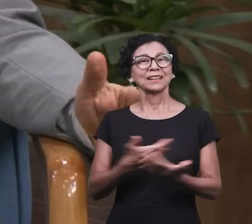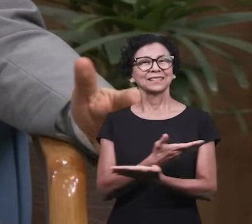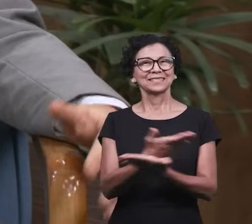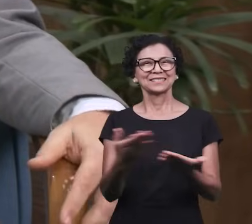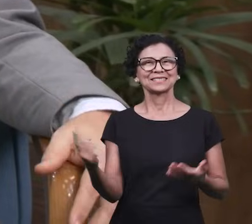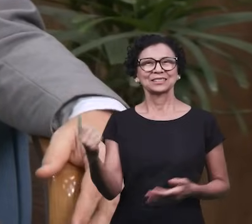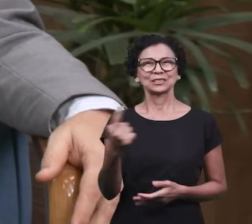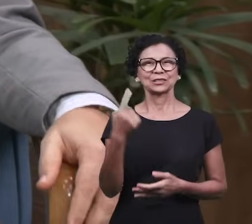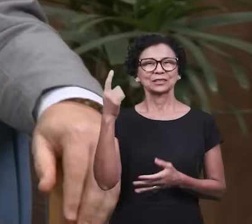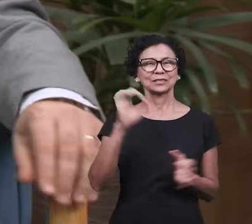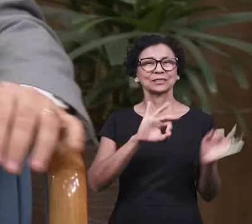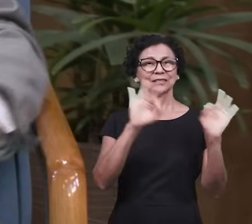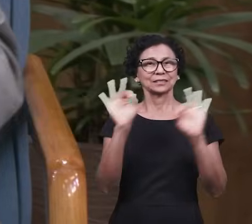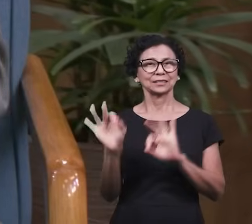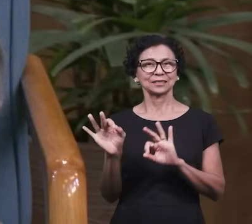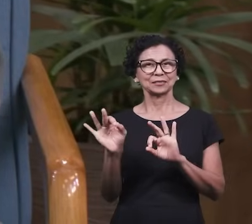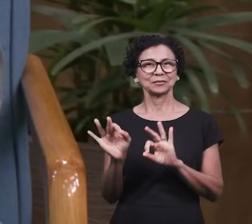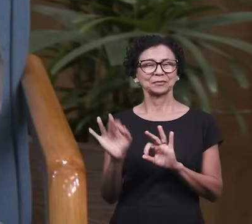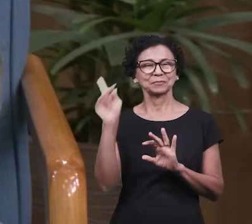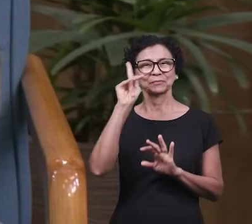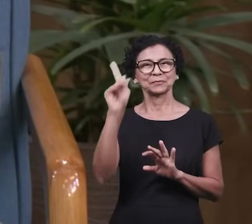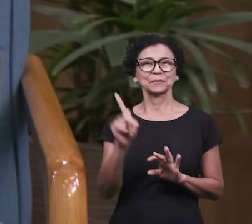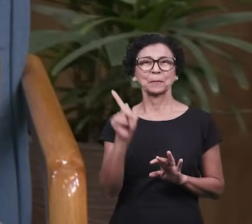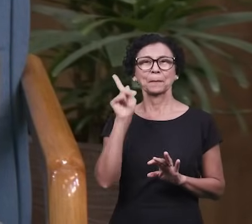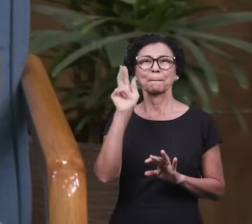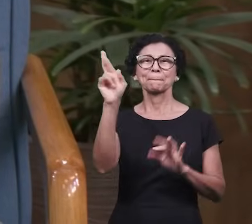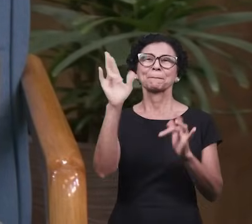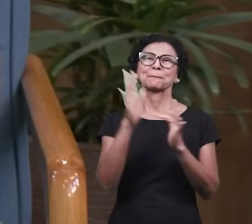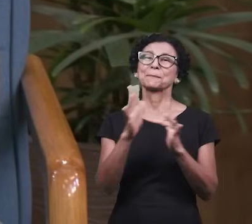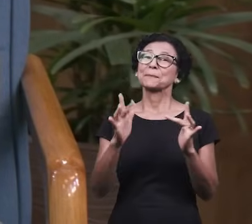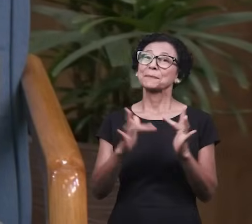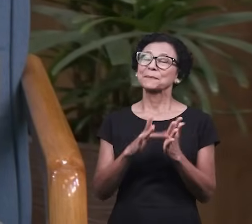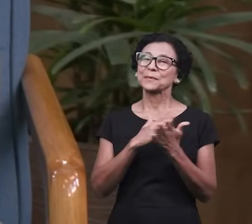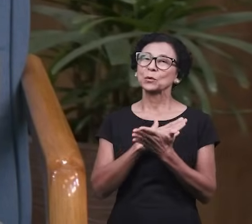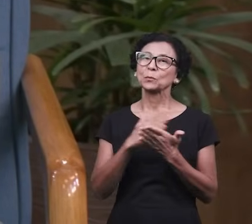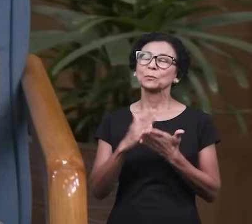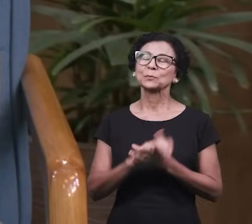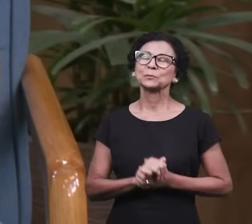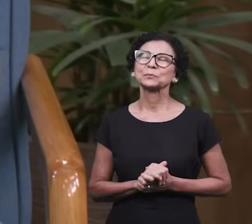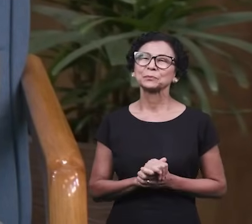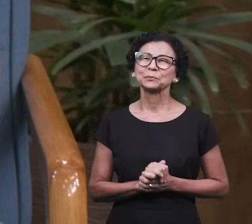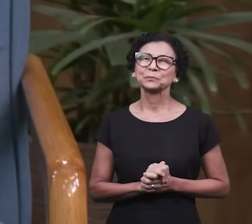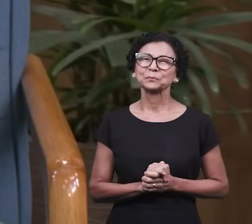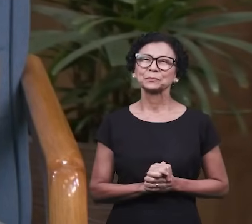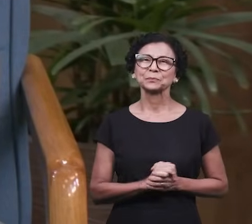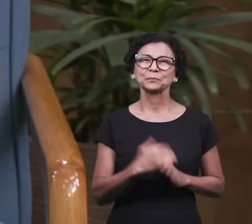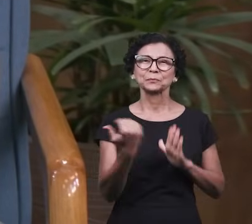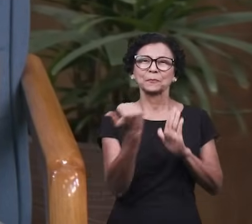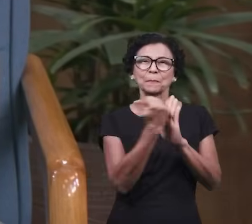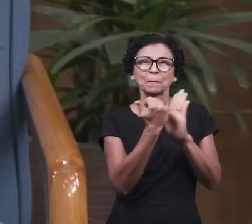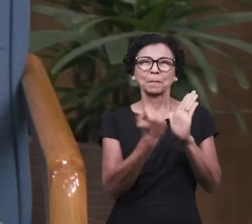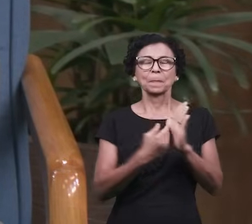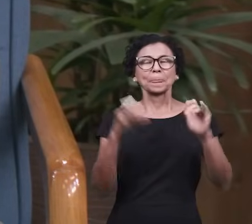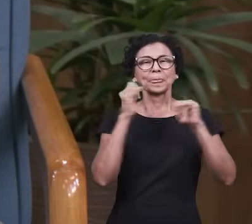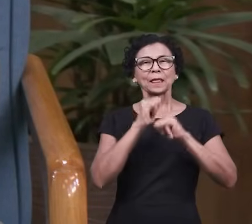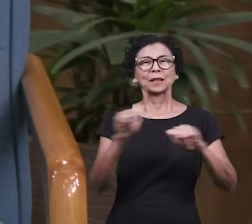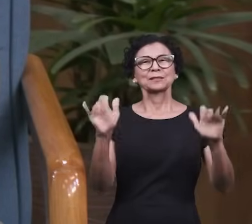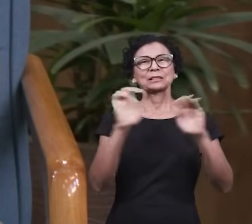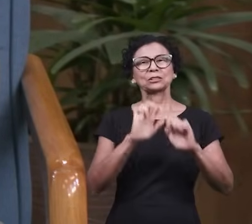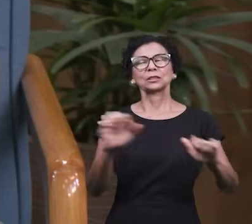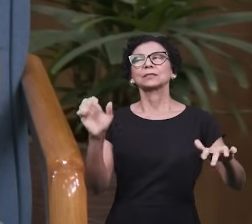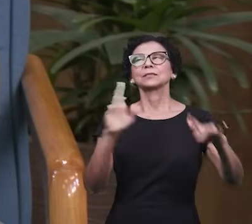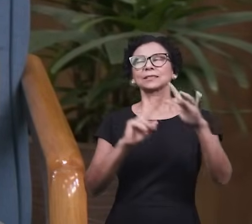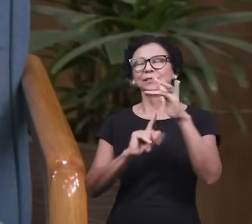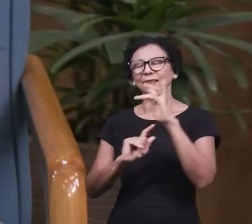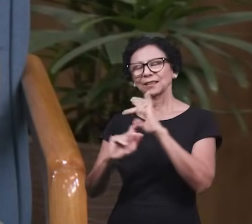Eu saúdo todos aqueles que nos assistem com a paz do Senhor Jesus. Estamos começando mais uma edição do programa